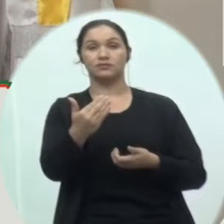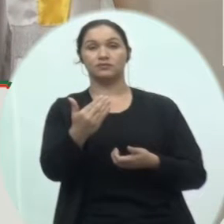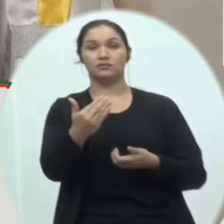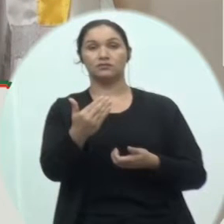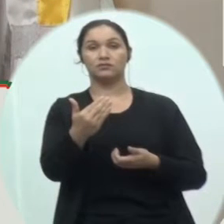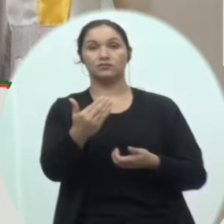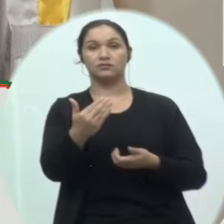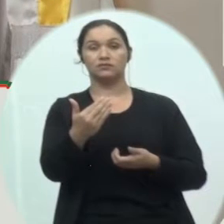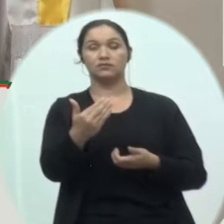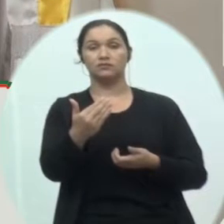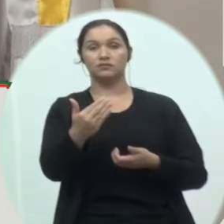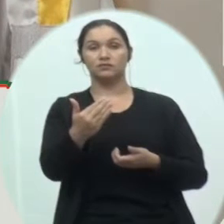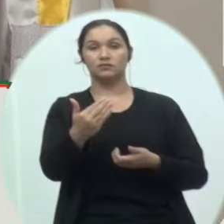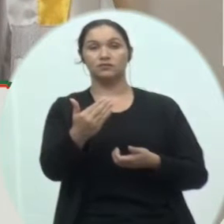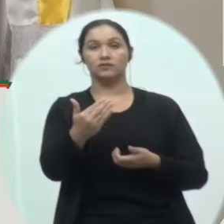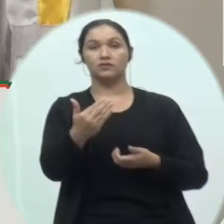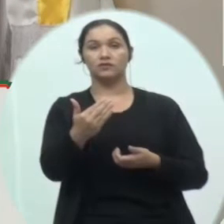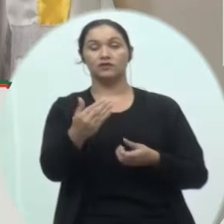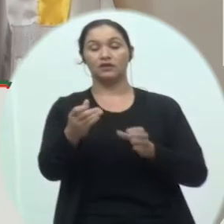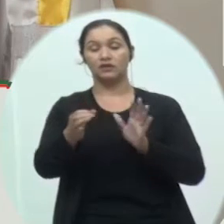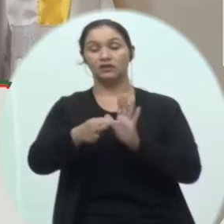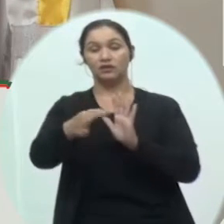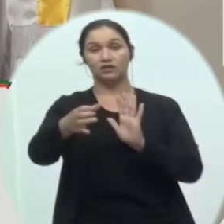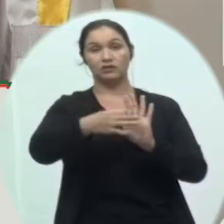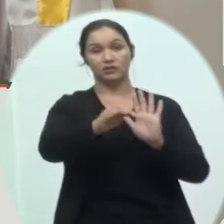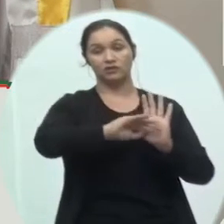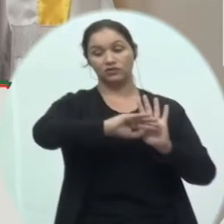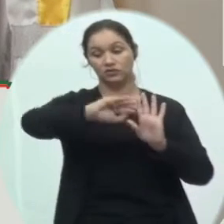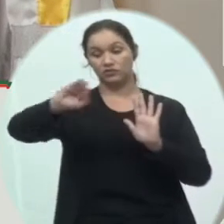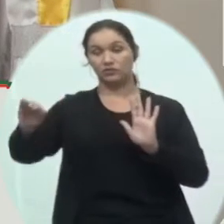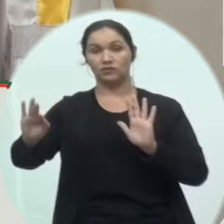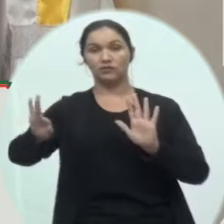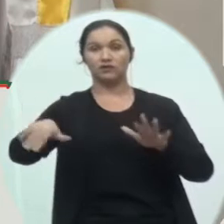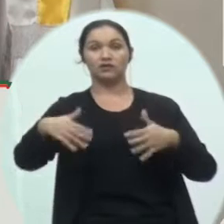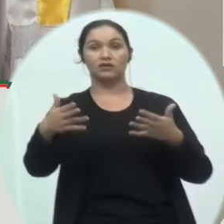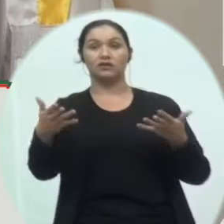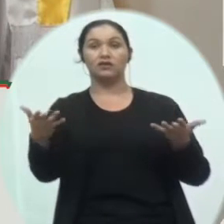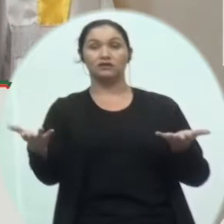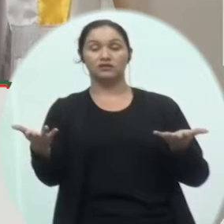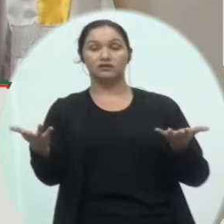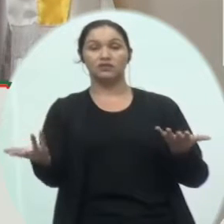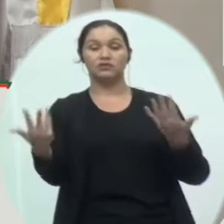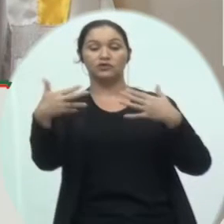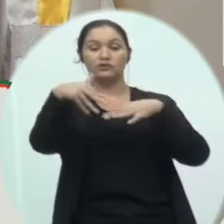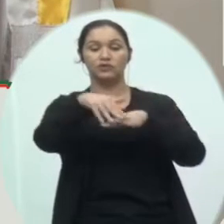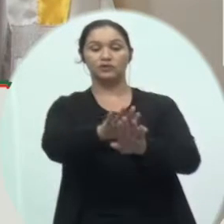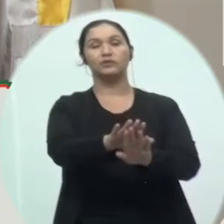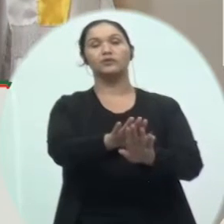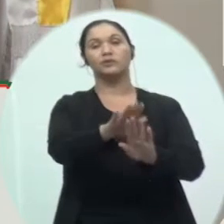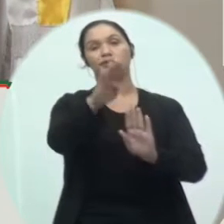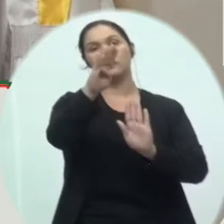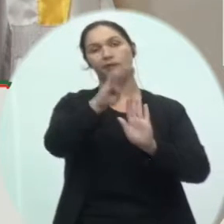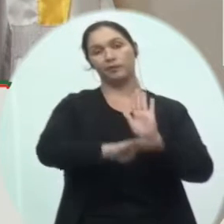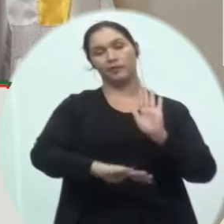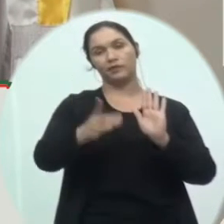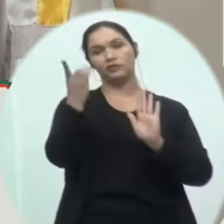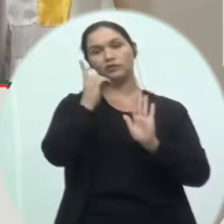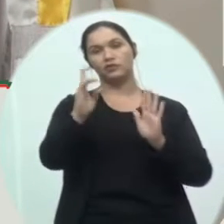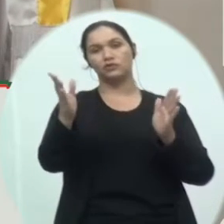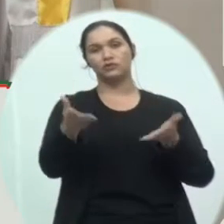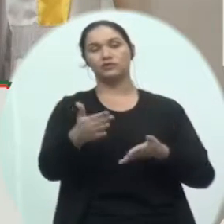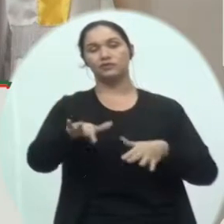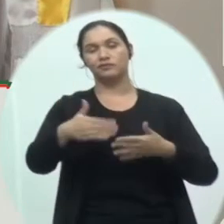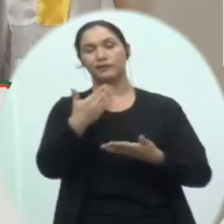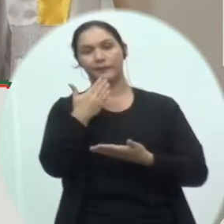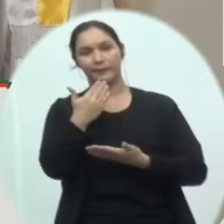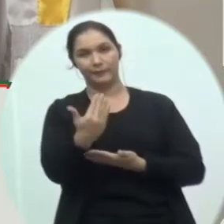dispensa de parecer e inclusão na pauta, porque não há nenhum motivo de postergar esta atitude. Então, fica esse pedido